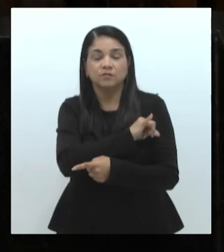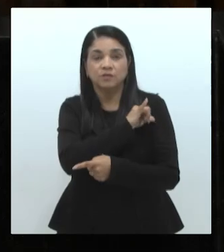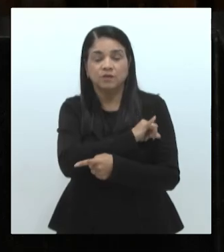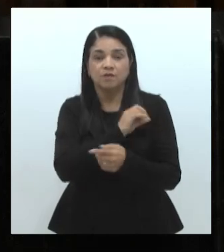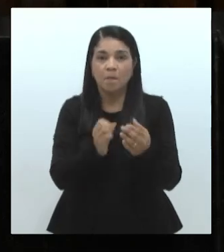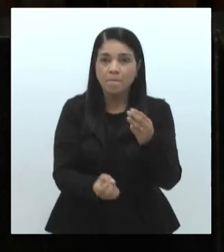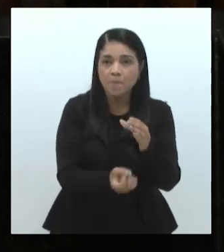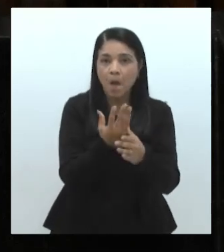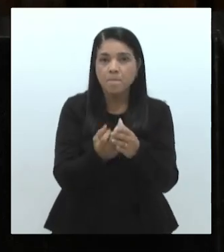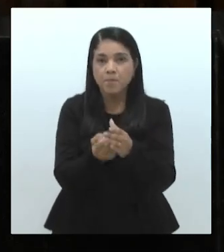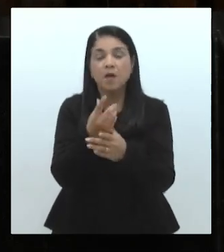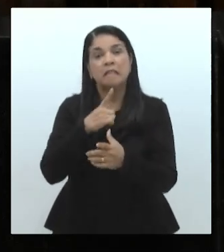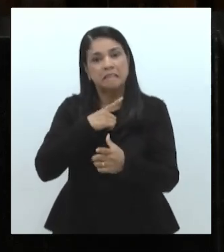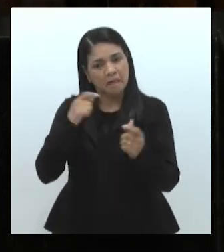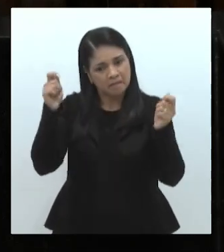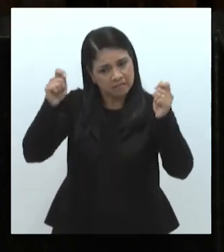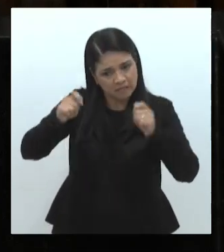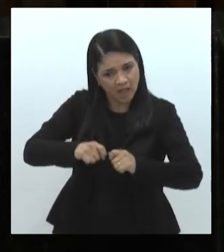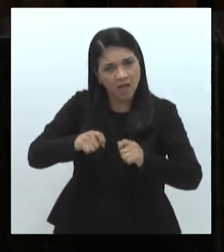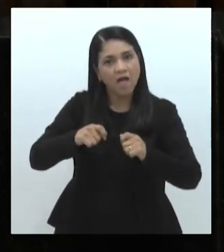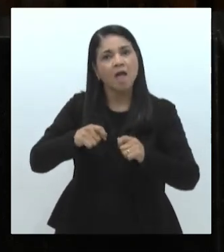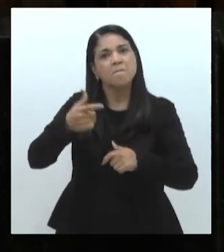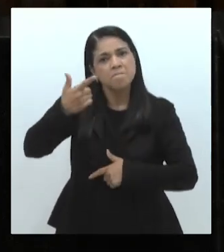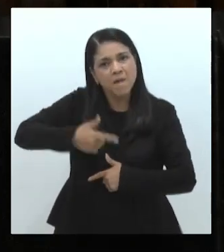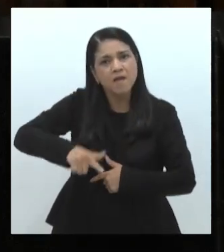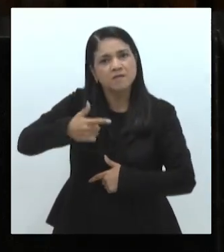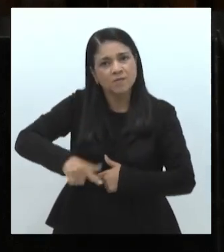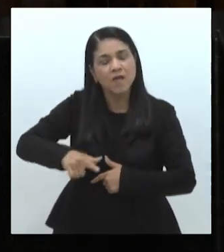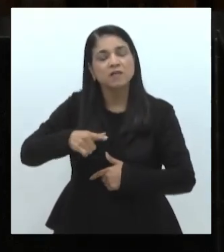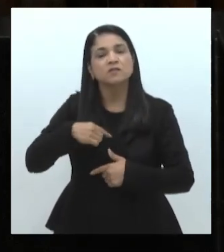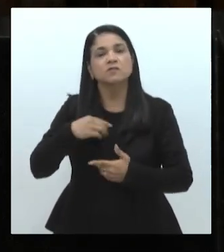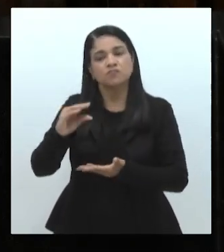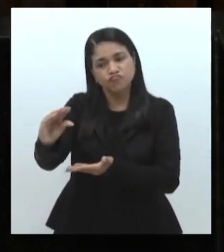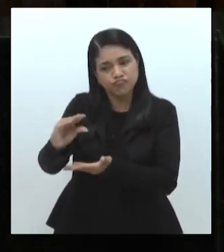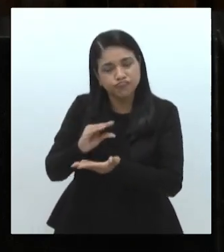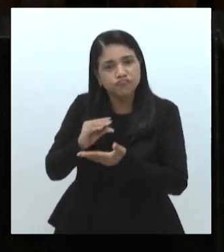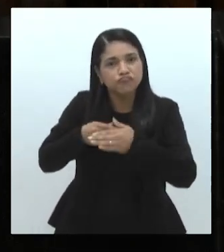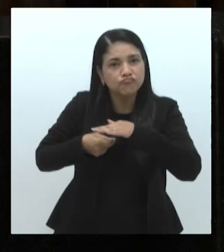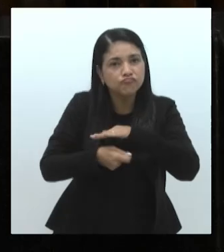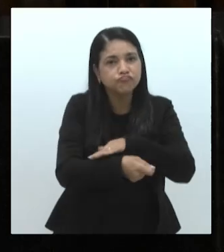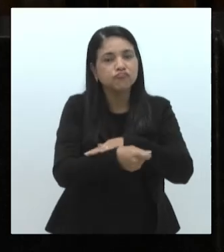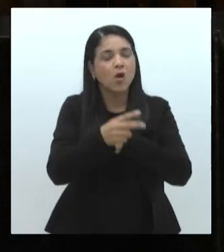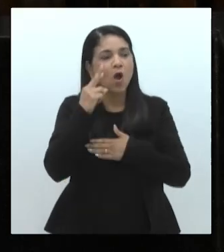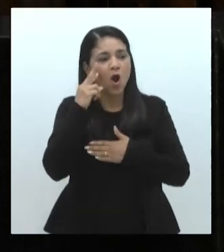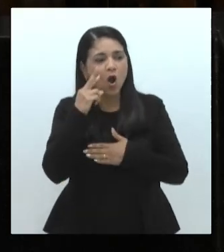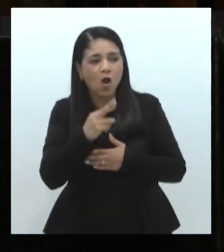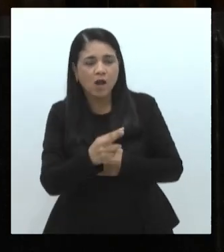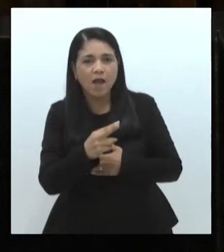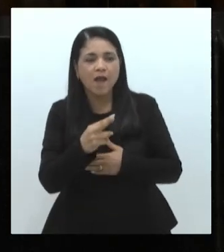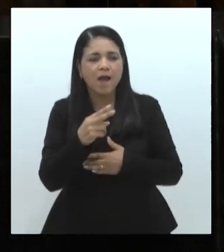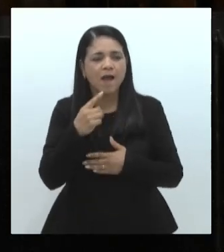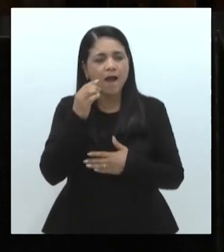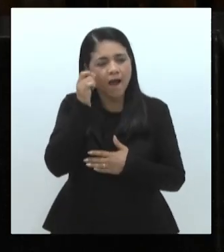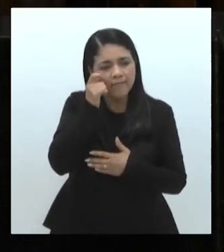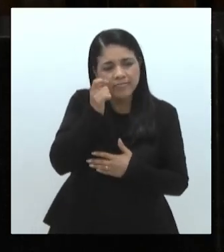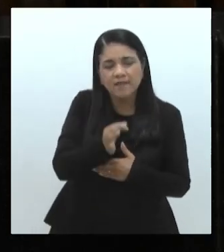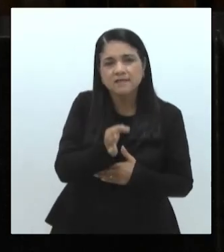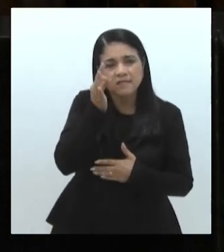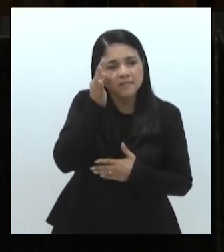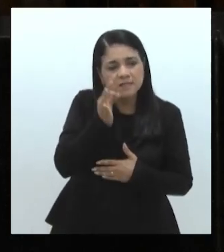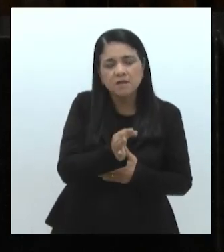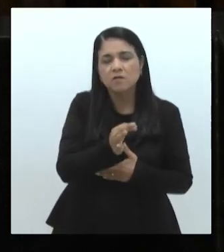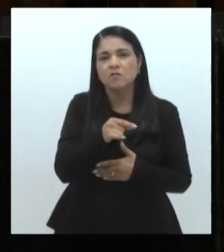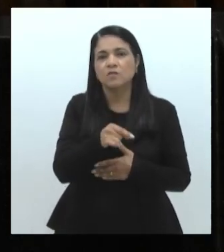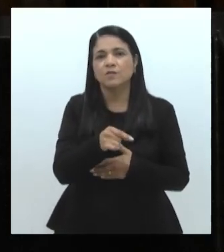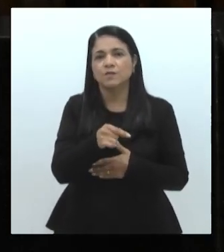de produzirmos muito mais com pouco de investimento, com pouco de olhar, até com um pouco de atenção, digamos,